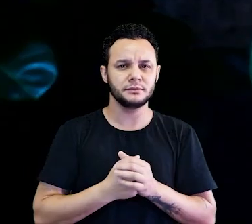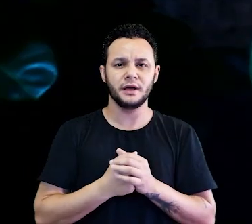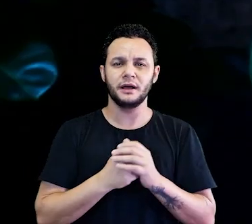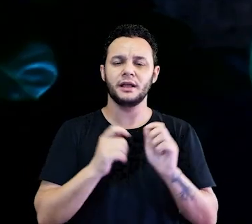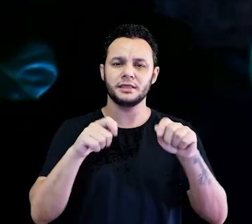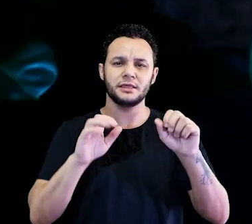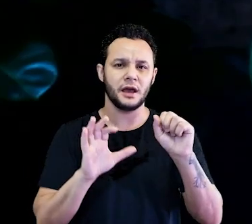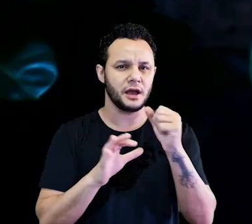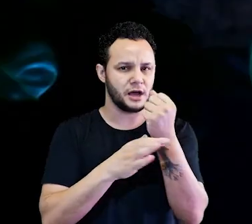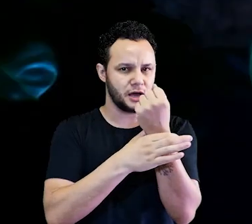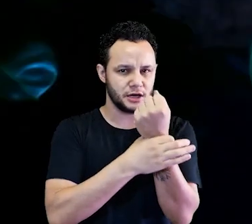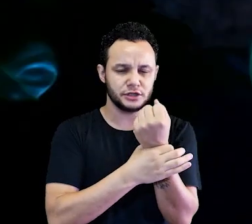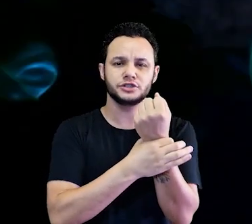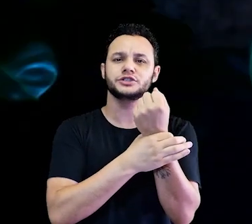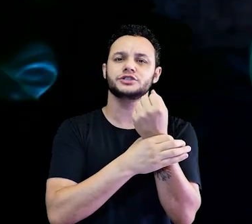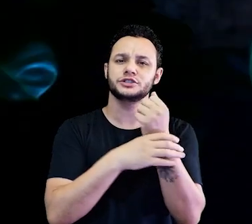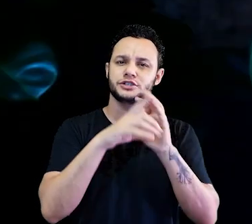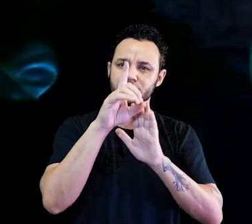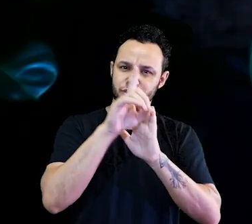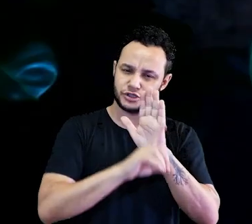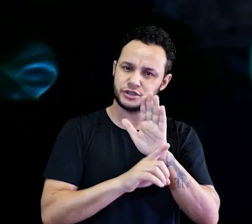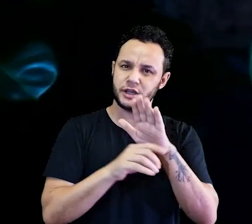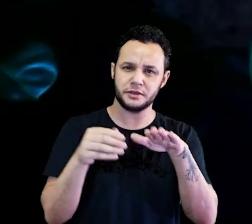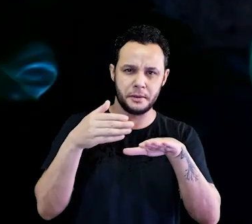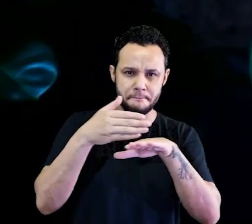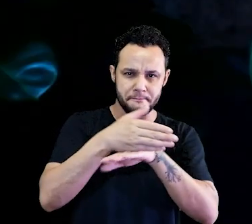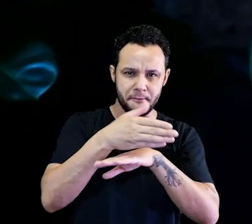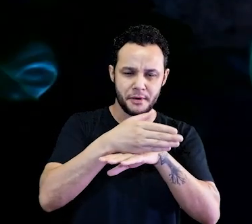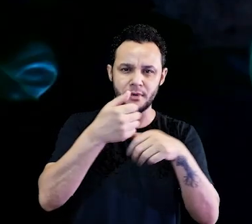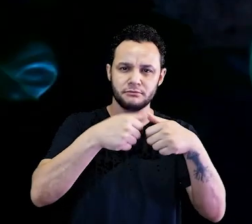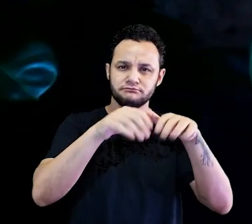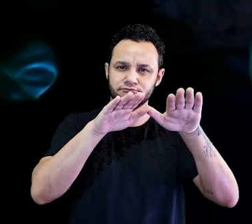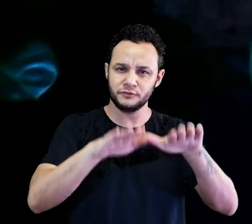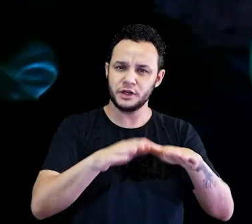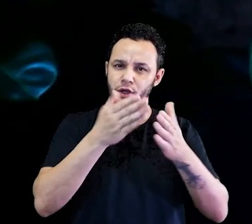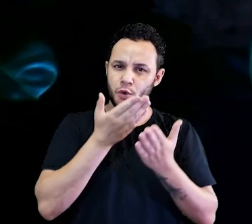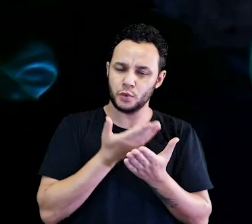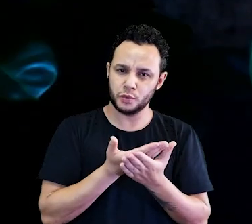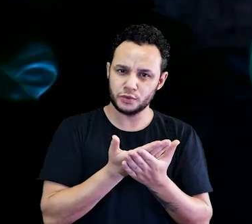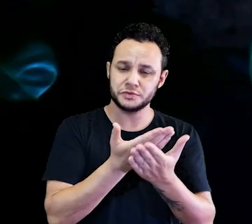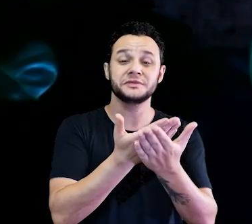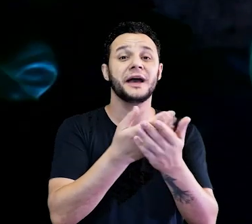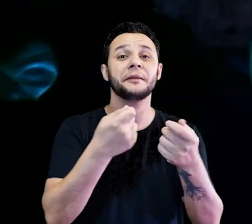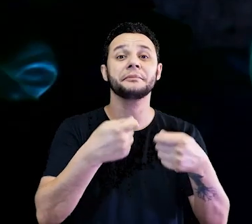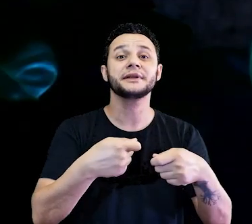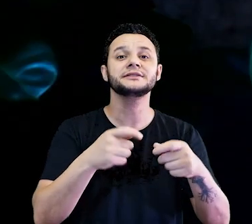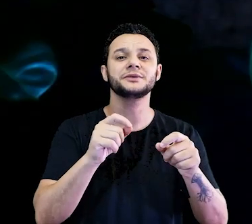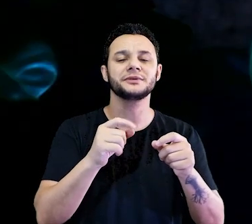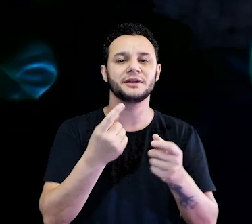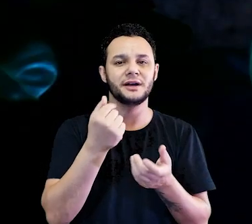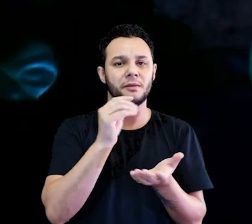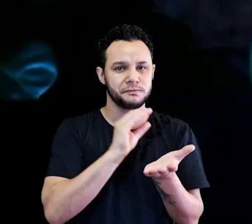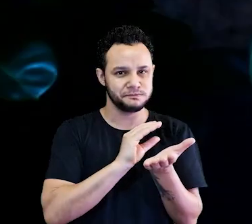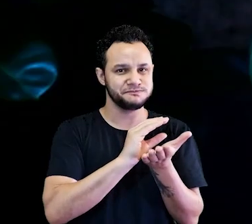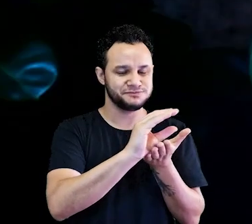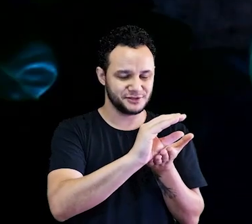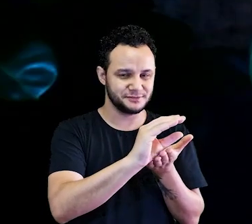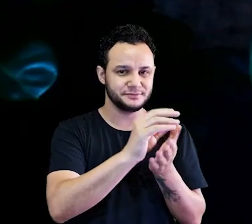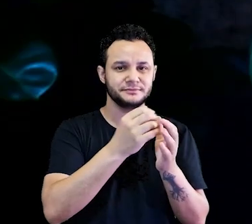gente falar em garantia de direito, em acesso, em permanência, sem a gente falar de financiamento,